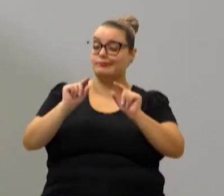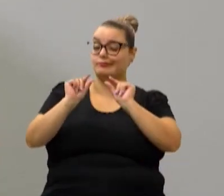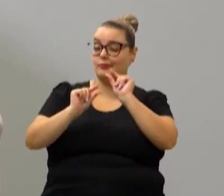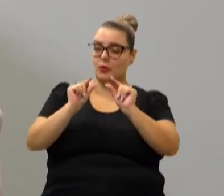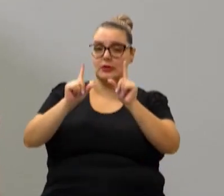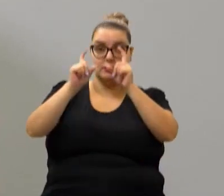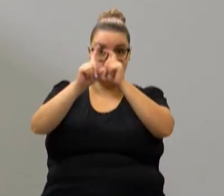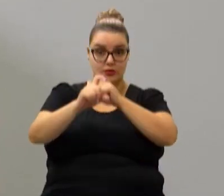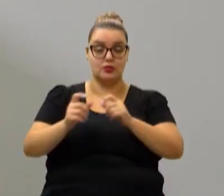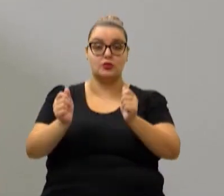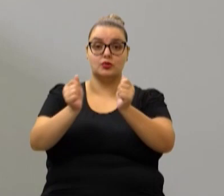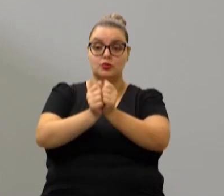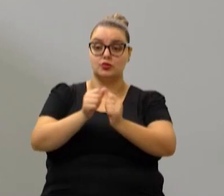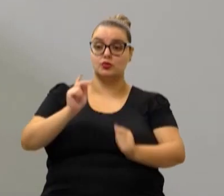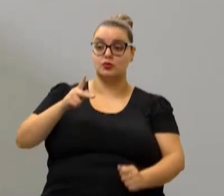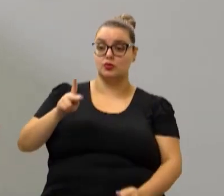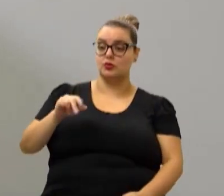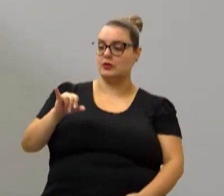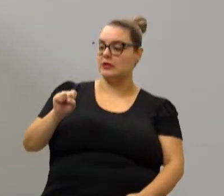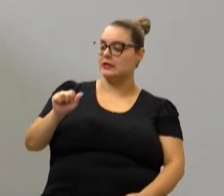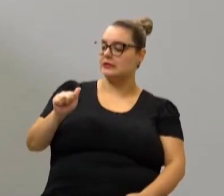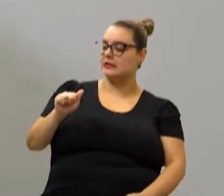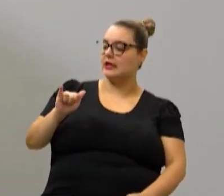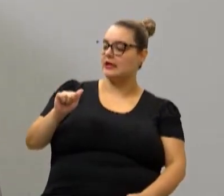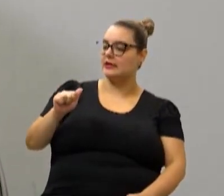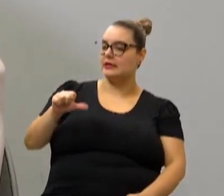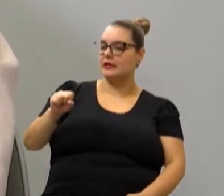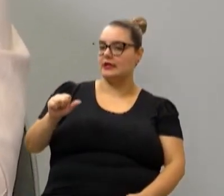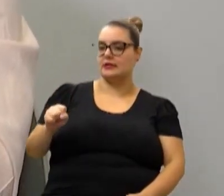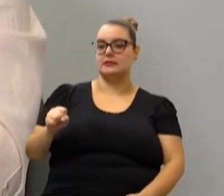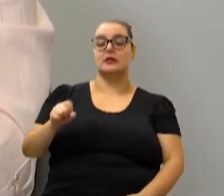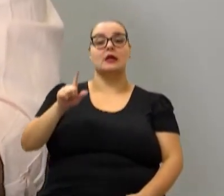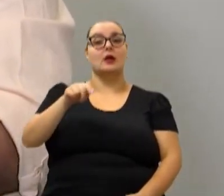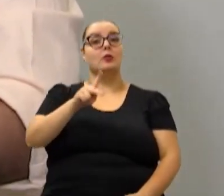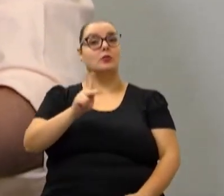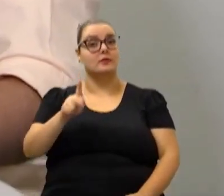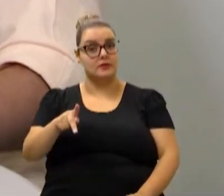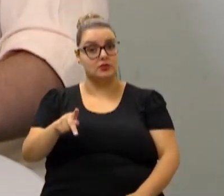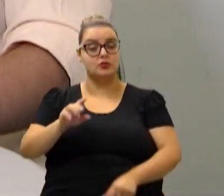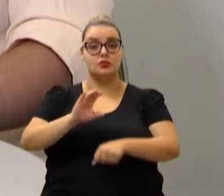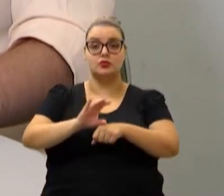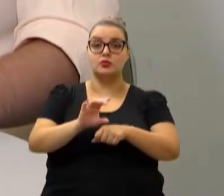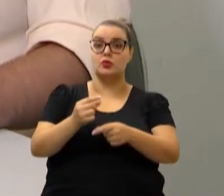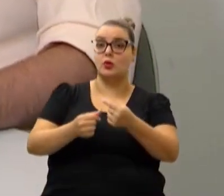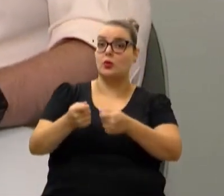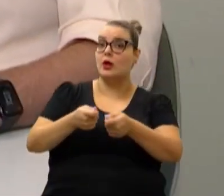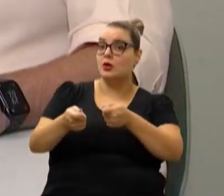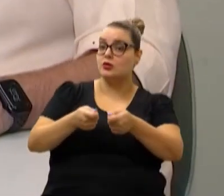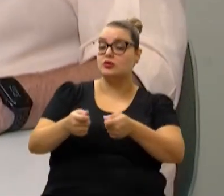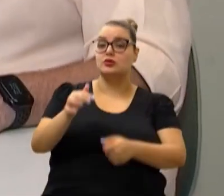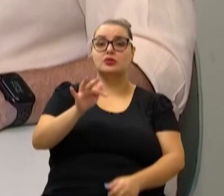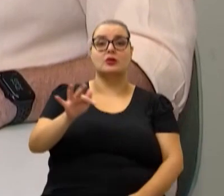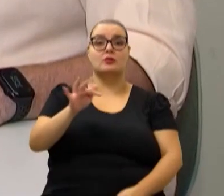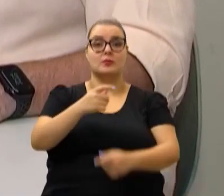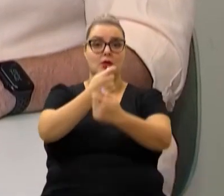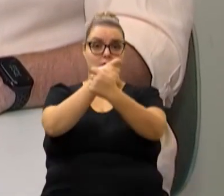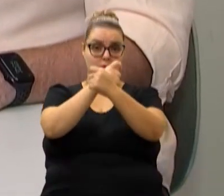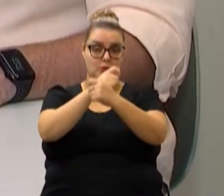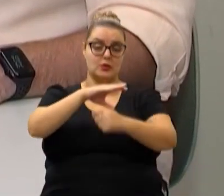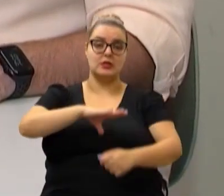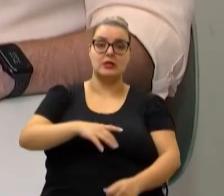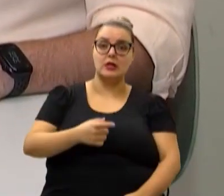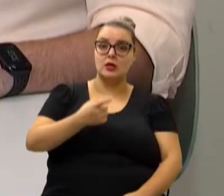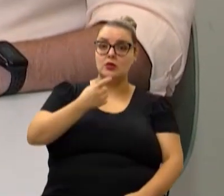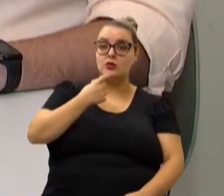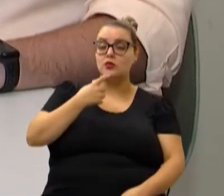pouquinho complexo, por isso eu estou aqui com o professor Isaías de Carvalho Borges, ele que é professor do curso de Economia da